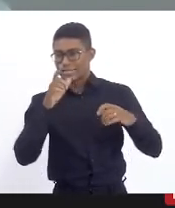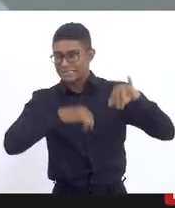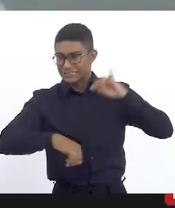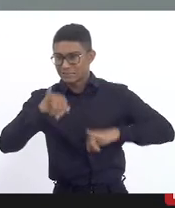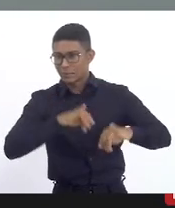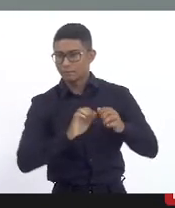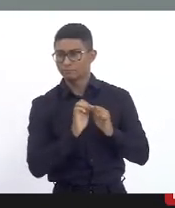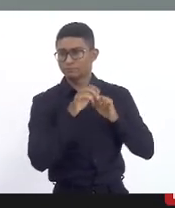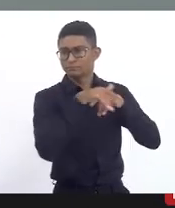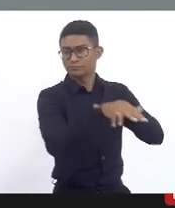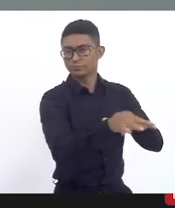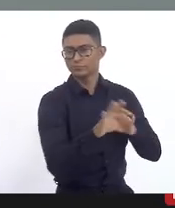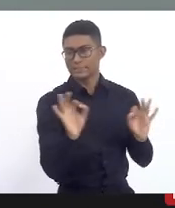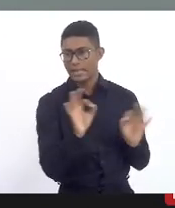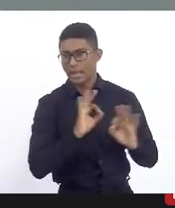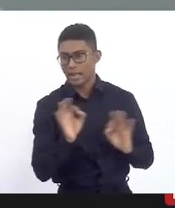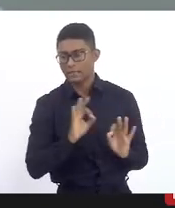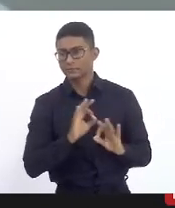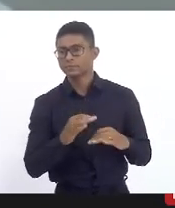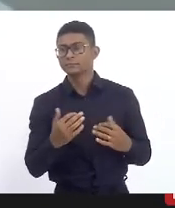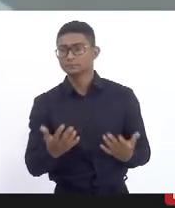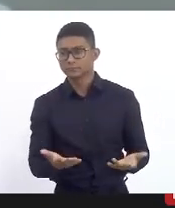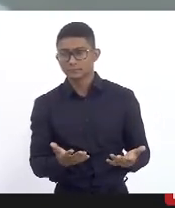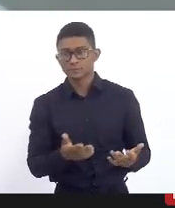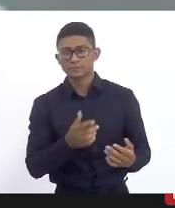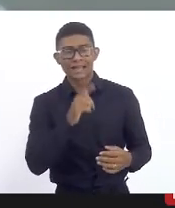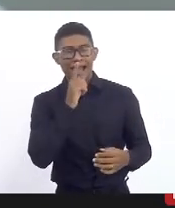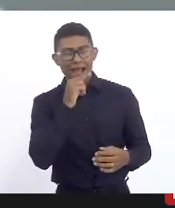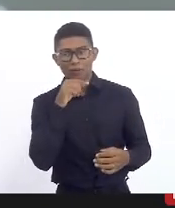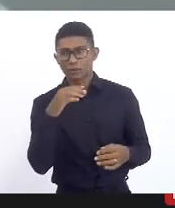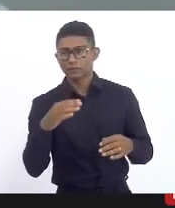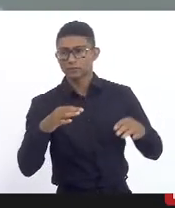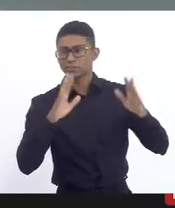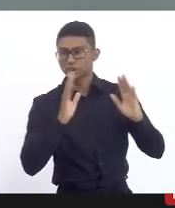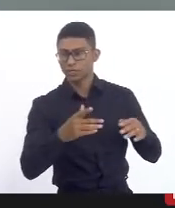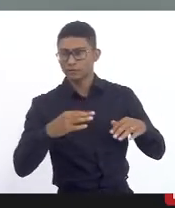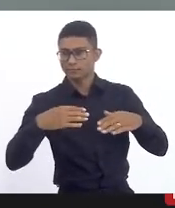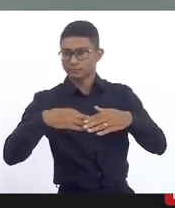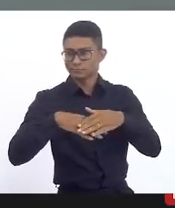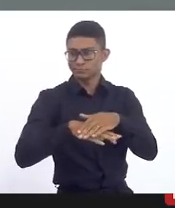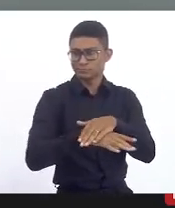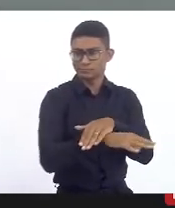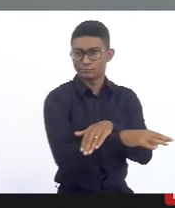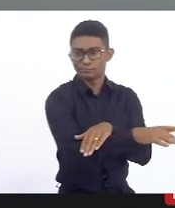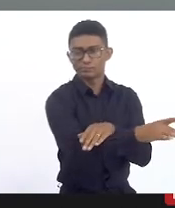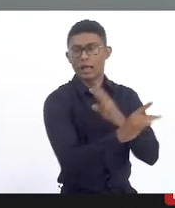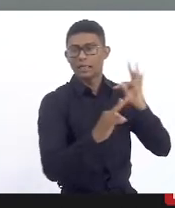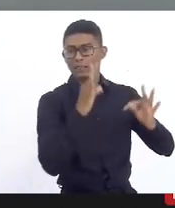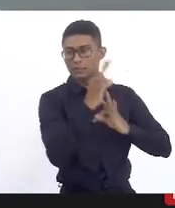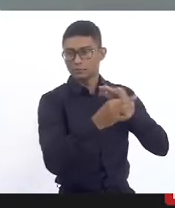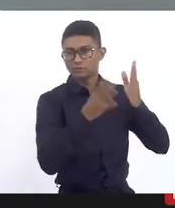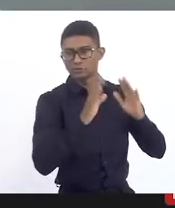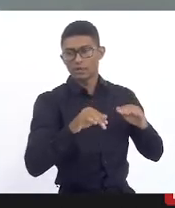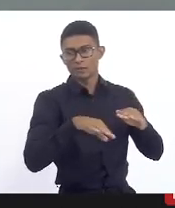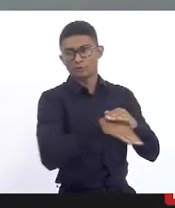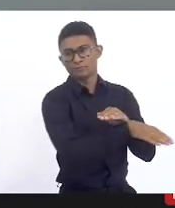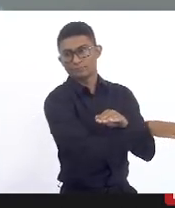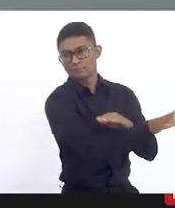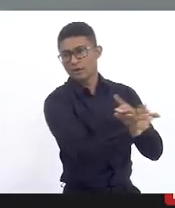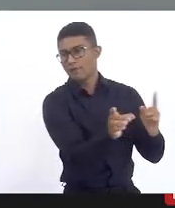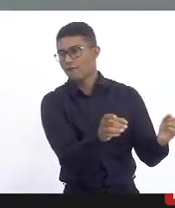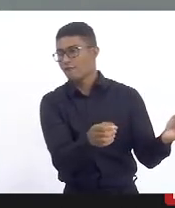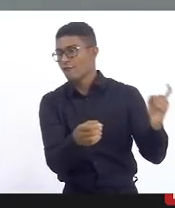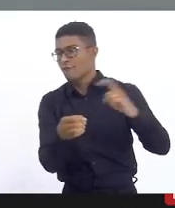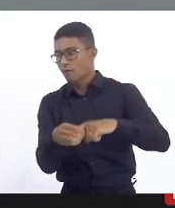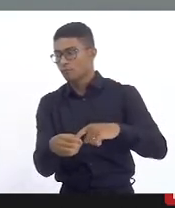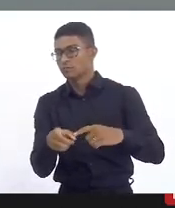você vai jogar aquilo de volta no rio, e essa água já tratada, você então não vai gerar nenhum impacto negativo no rio.